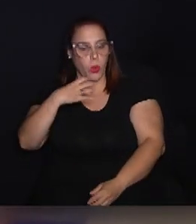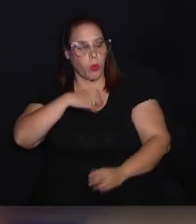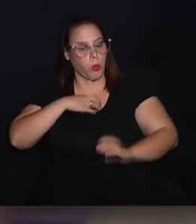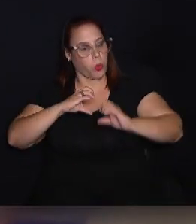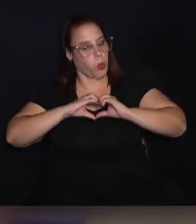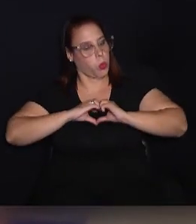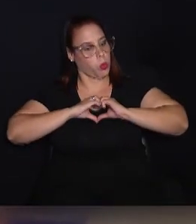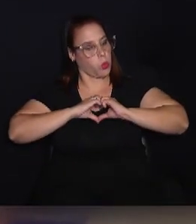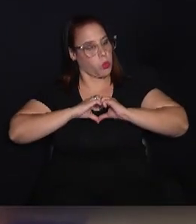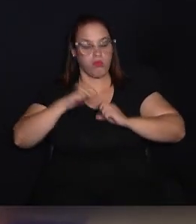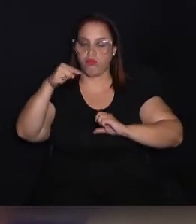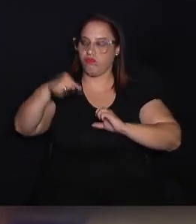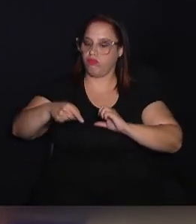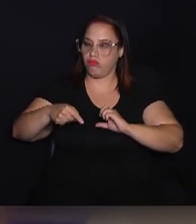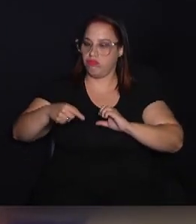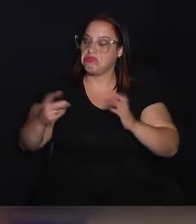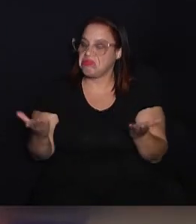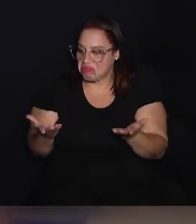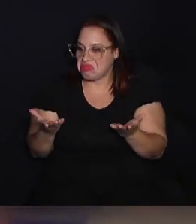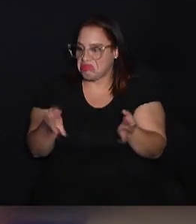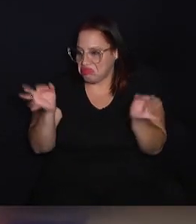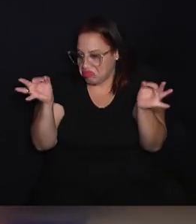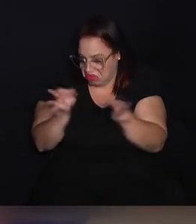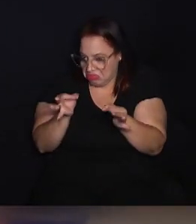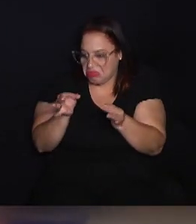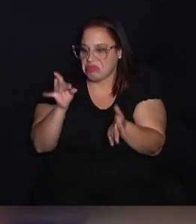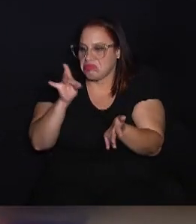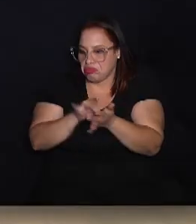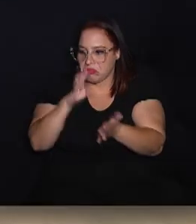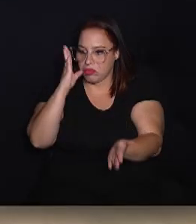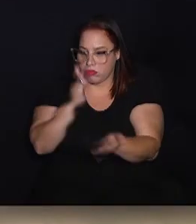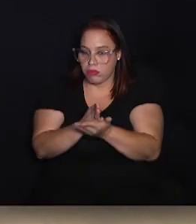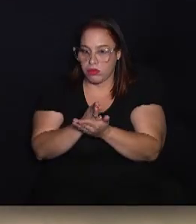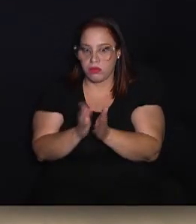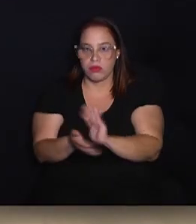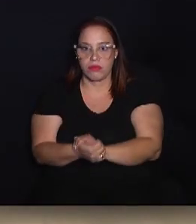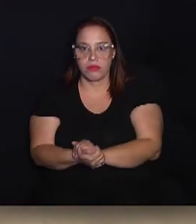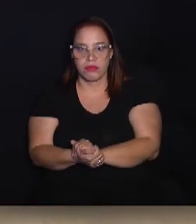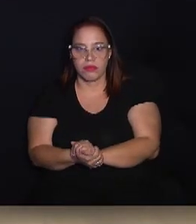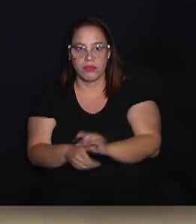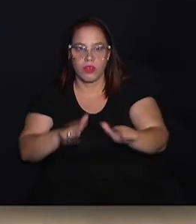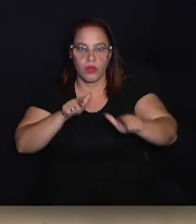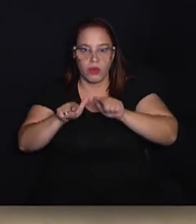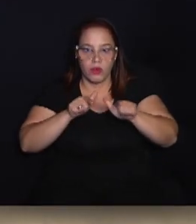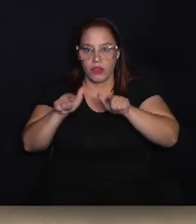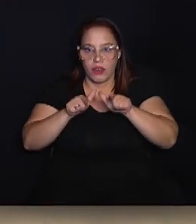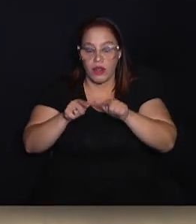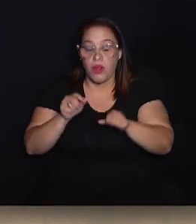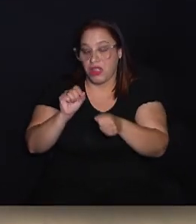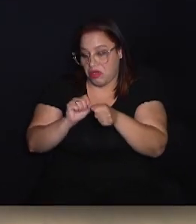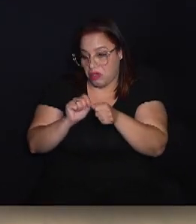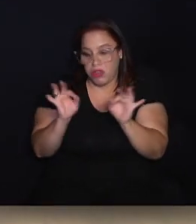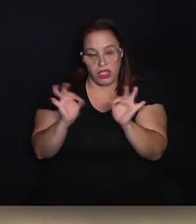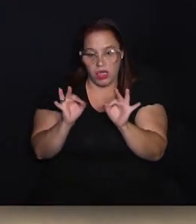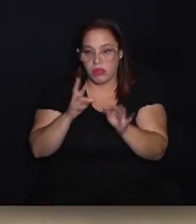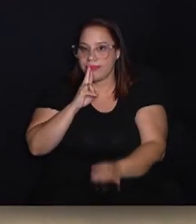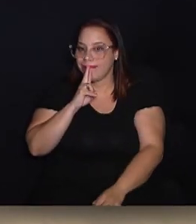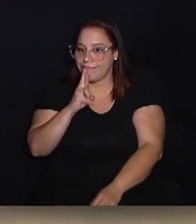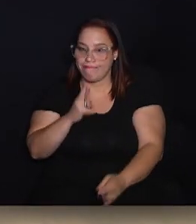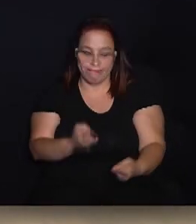é uma situação muito complicada, né, do ponto de vista, nós estamos vivendo uma emergência climática, nós